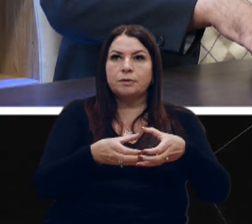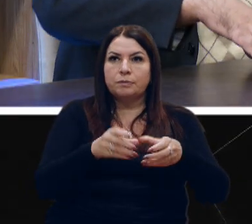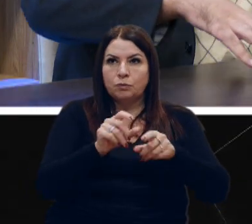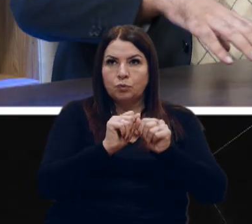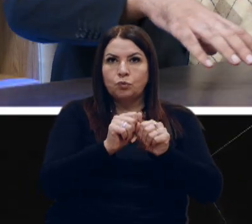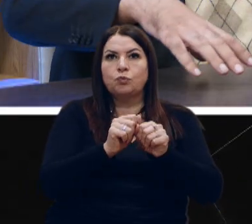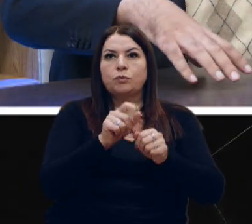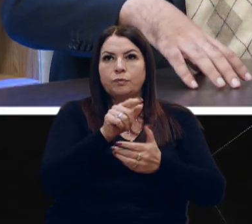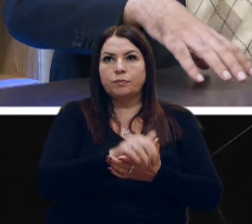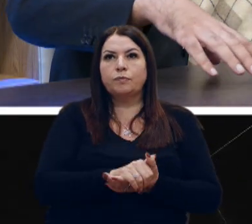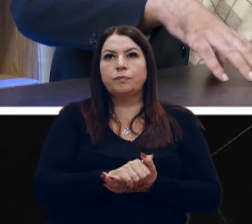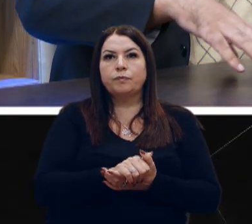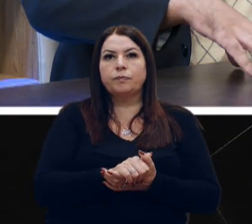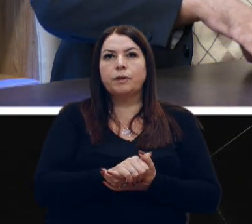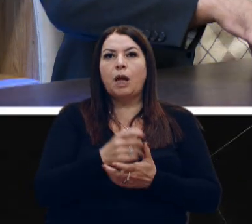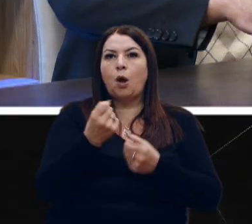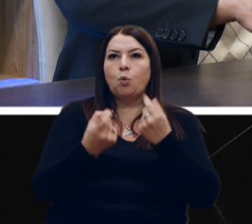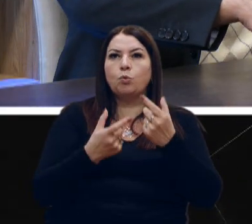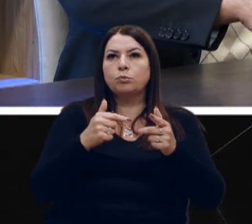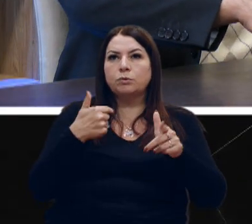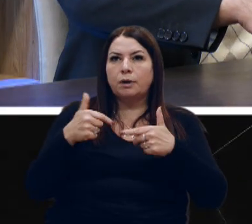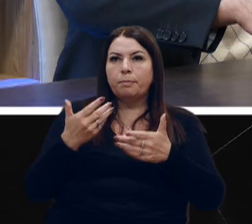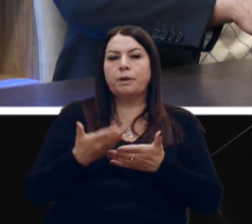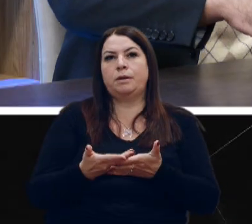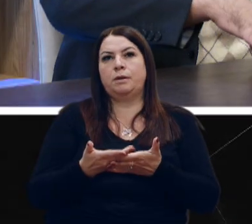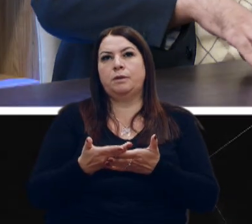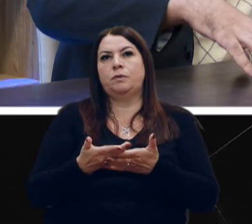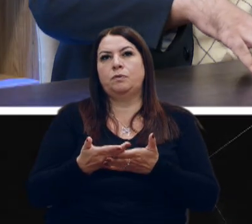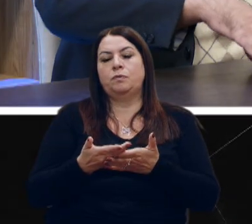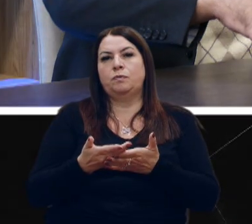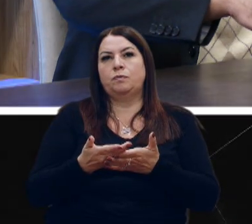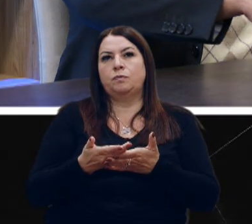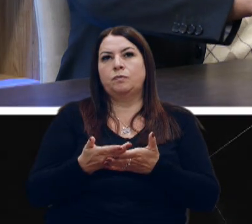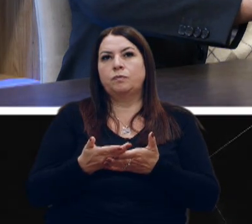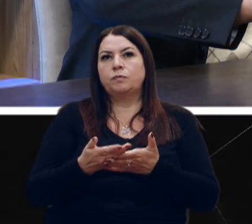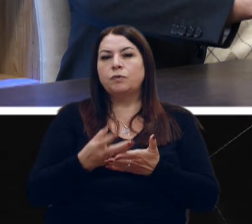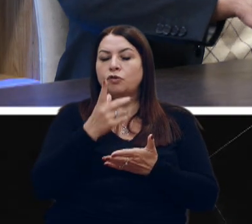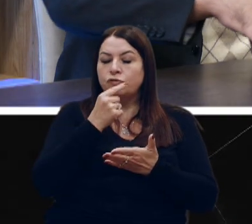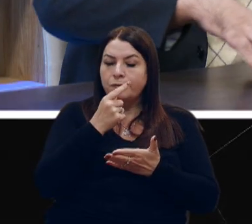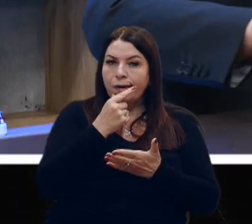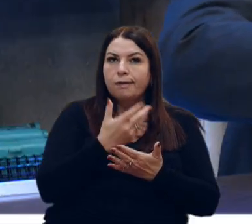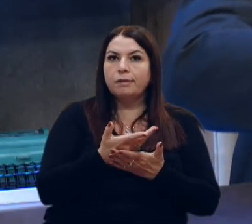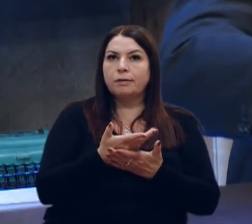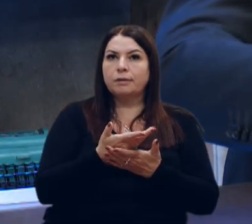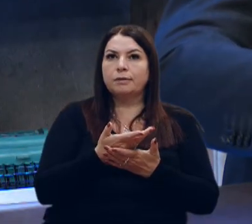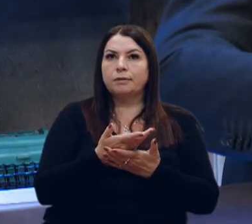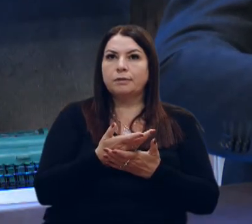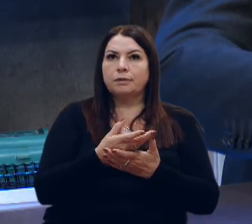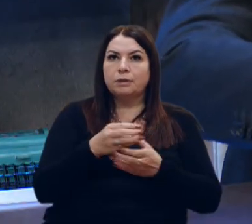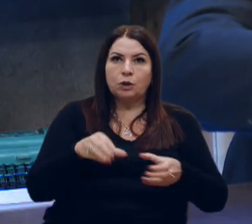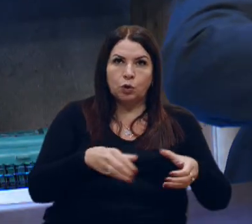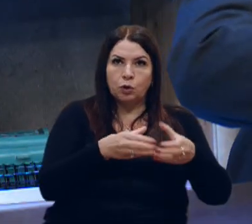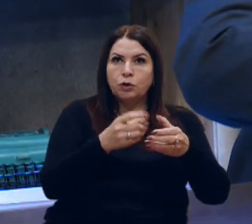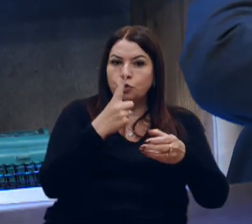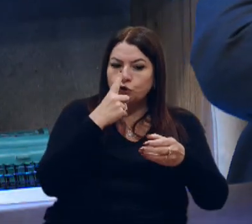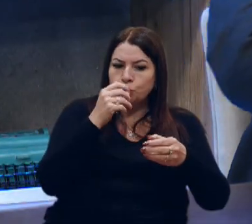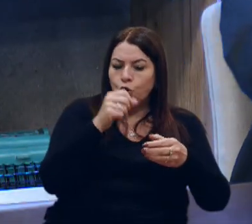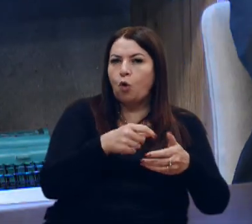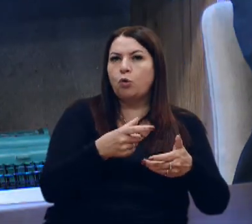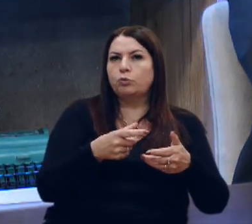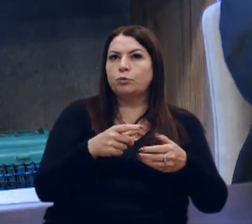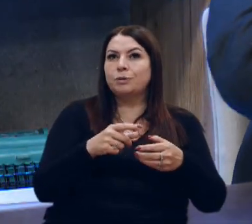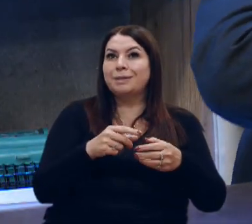do qual alguns serviços de abastecimento de água, rede, esgoto, enfim,